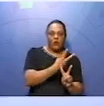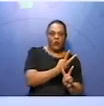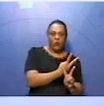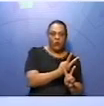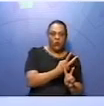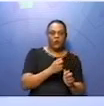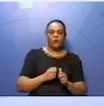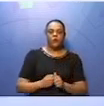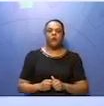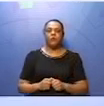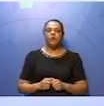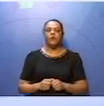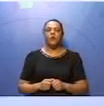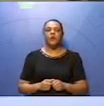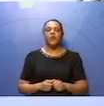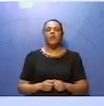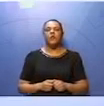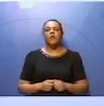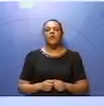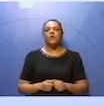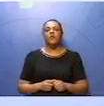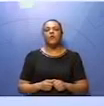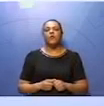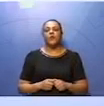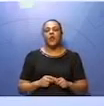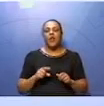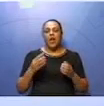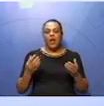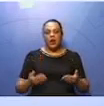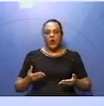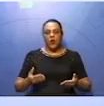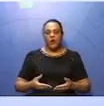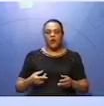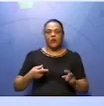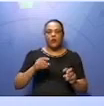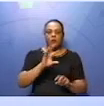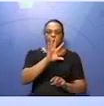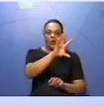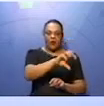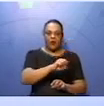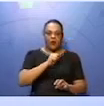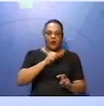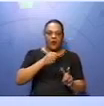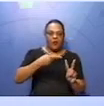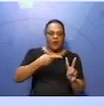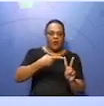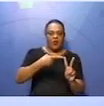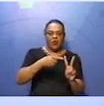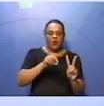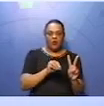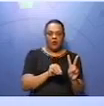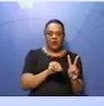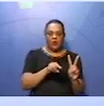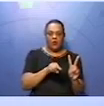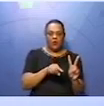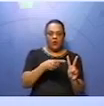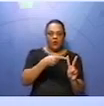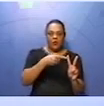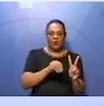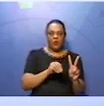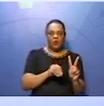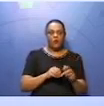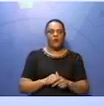Aí eu vou colocar esse que eu separei aqui, tudo dentro da chave da raiz. Certo?